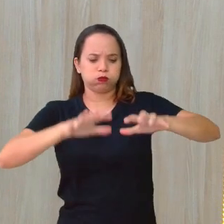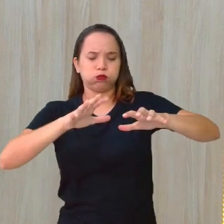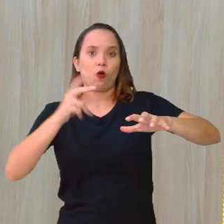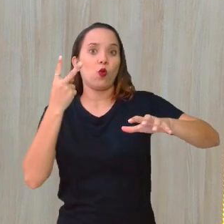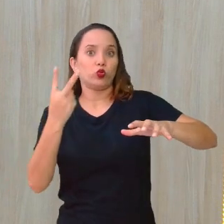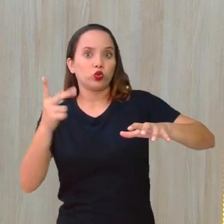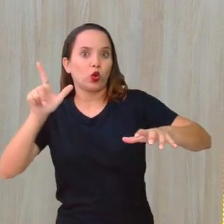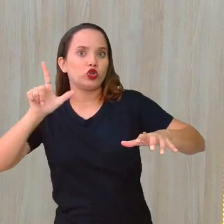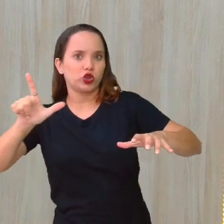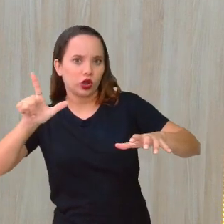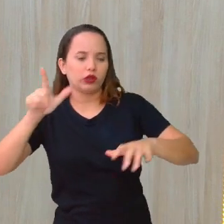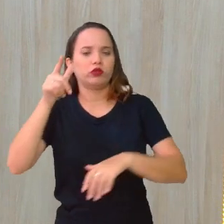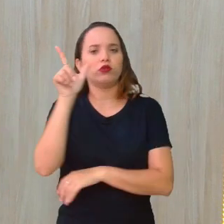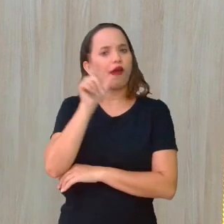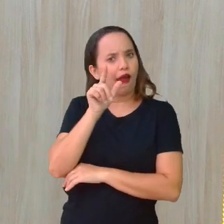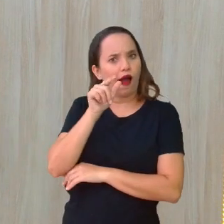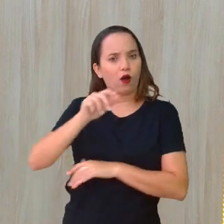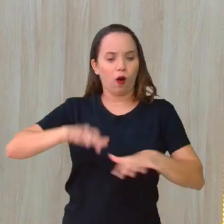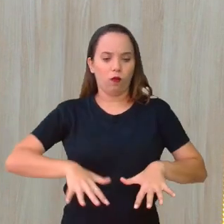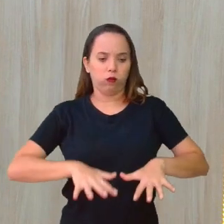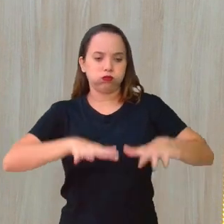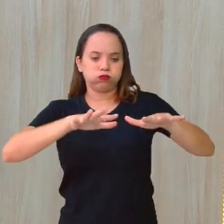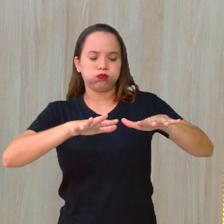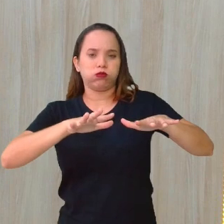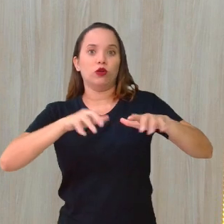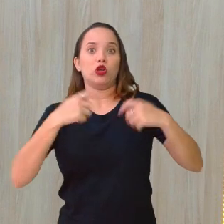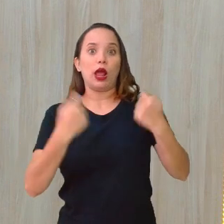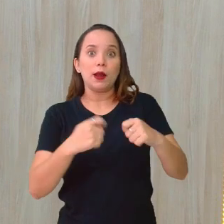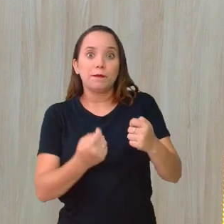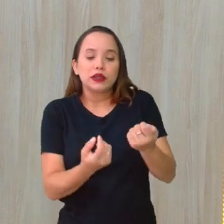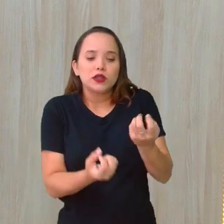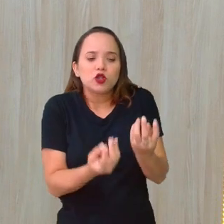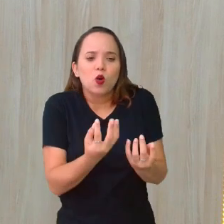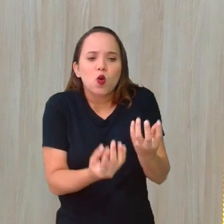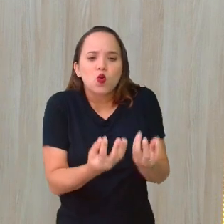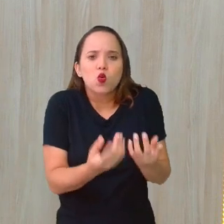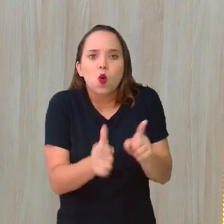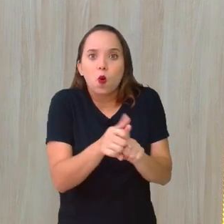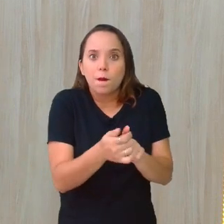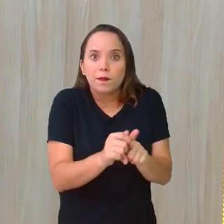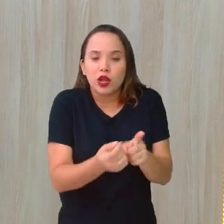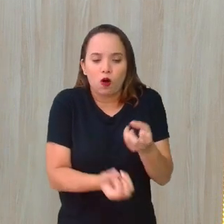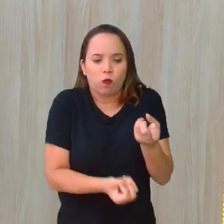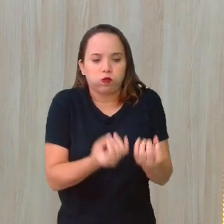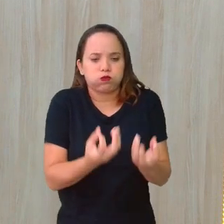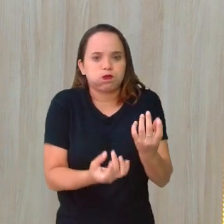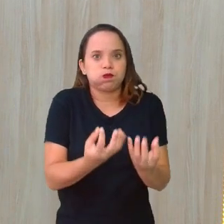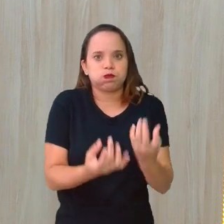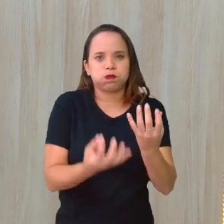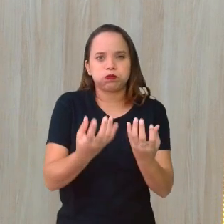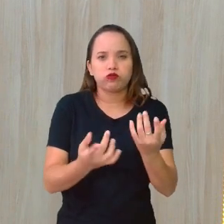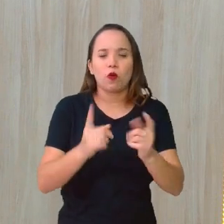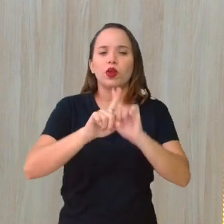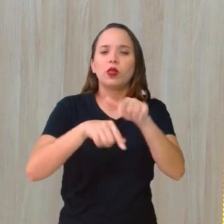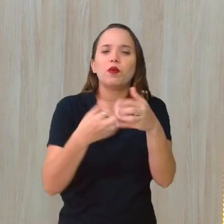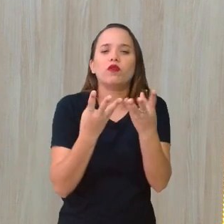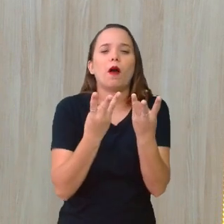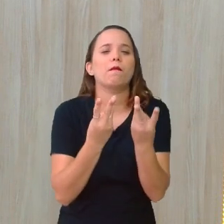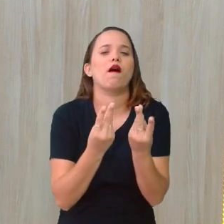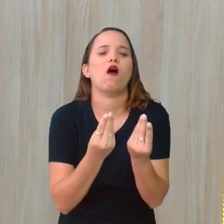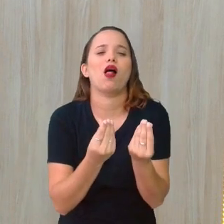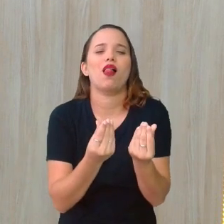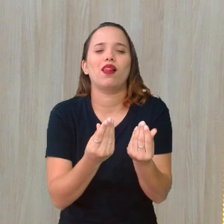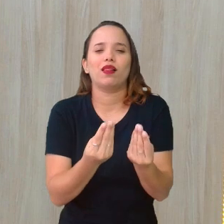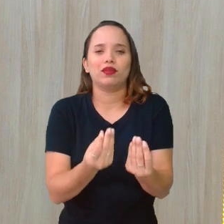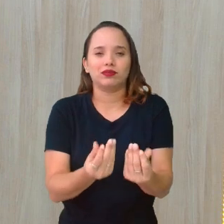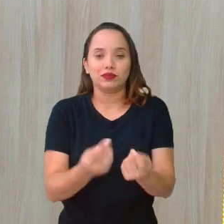né? E aí vai deixar esse milho para munguzá, né, ficar bem